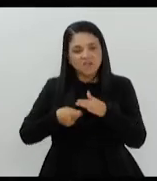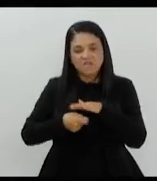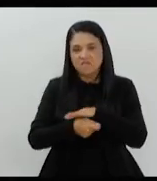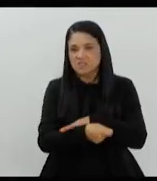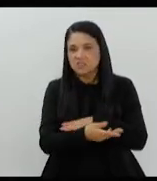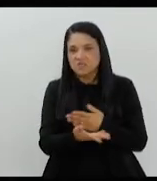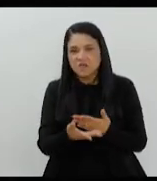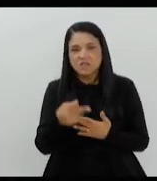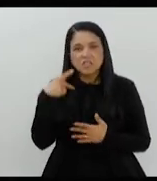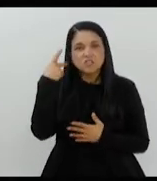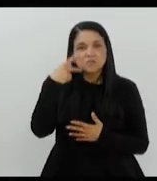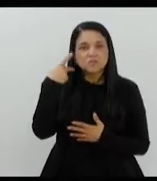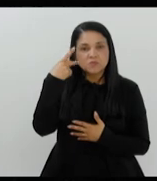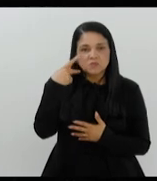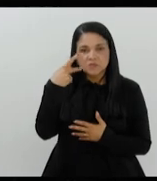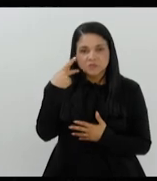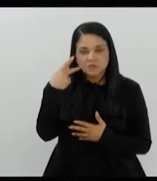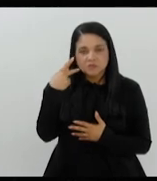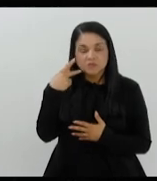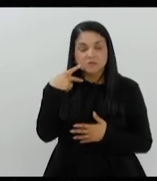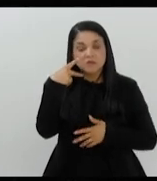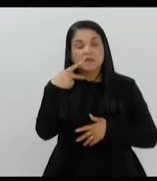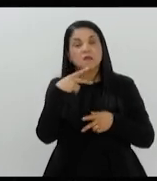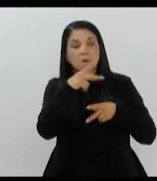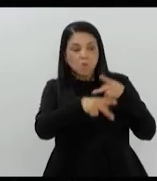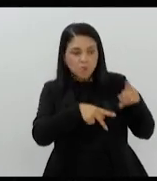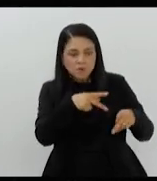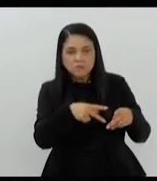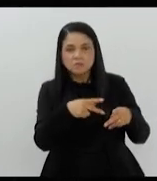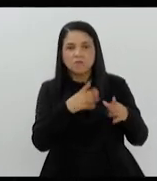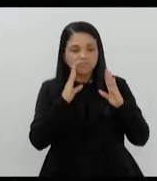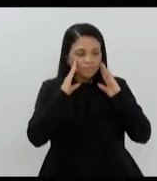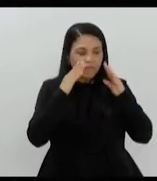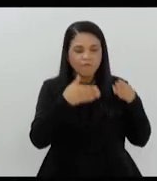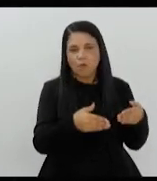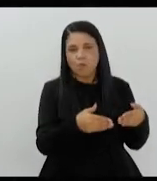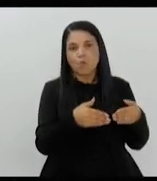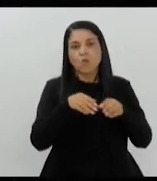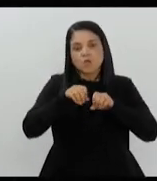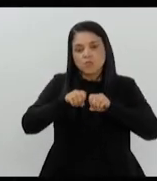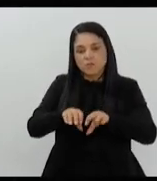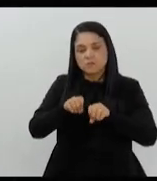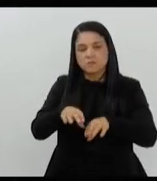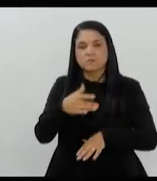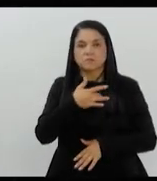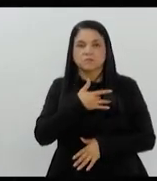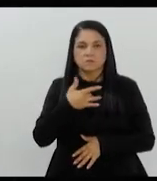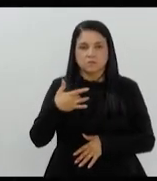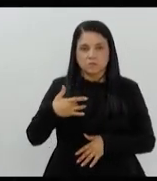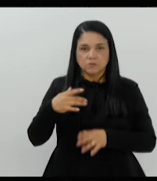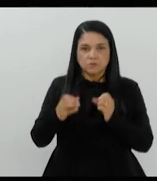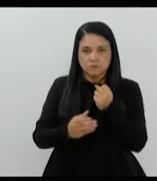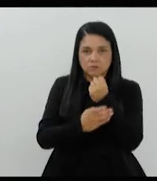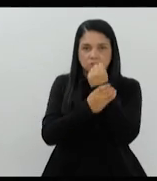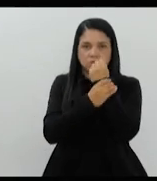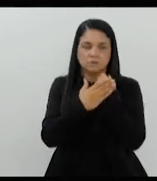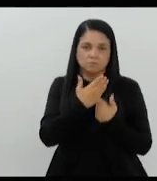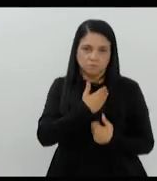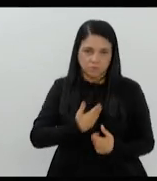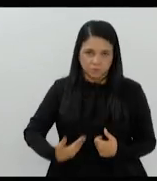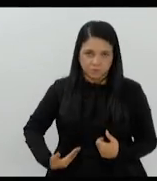investimentos nas políticas públicas que a população precisa, que é educação, saúde, segurança